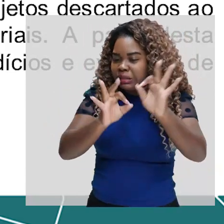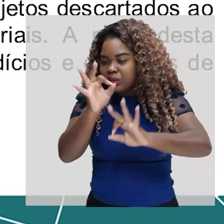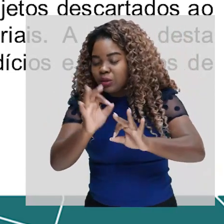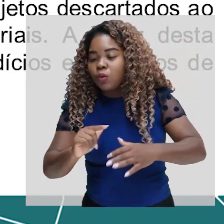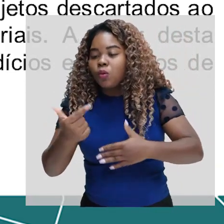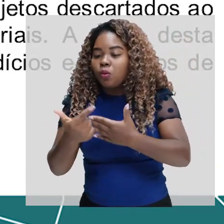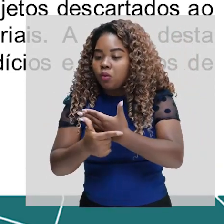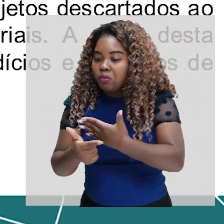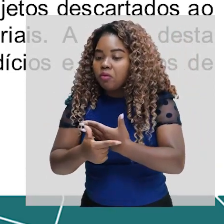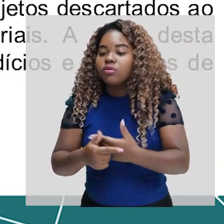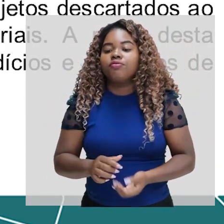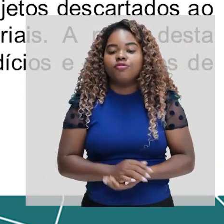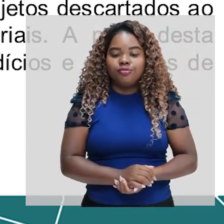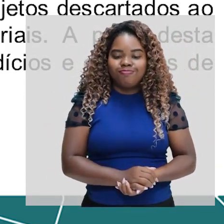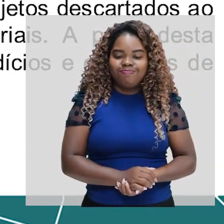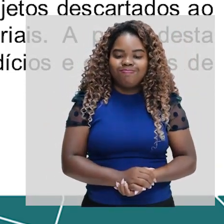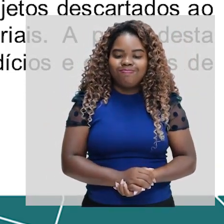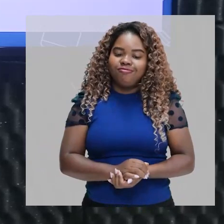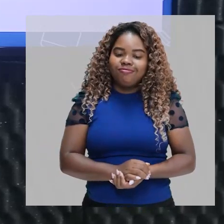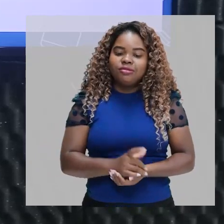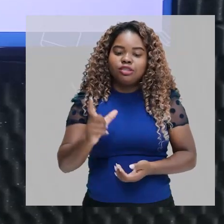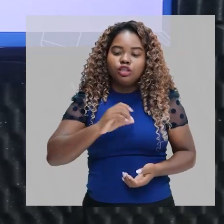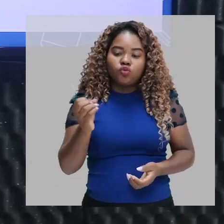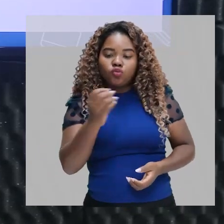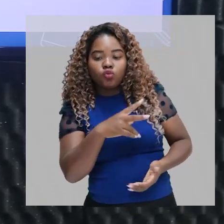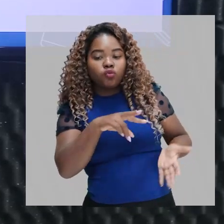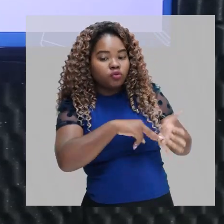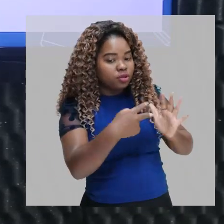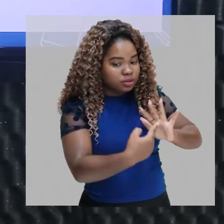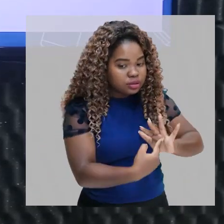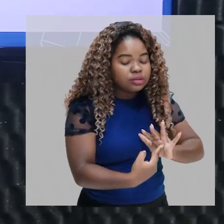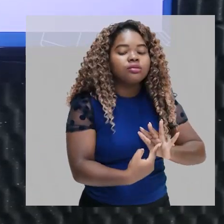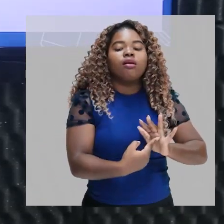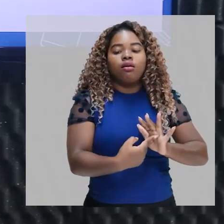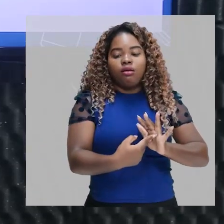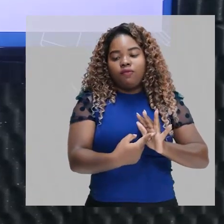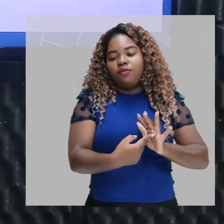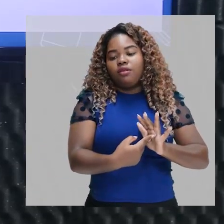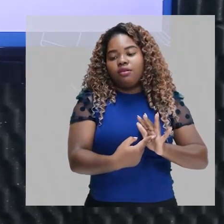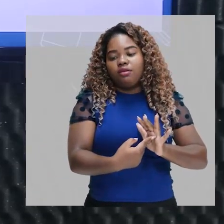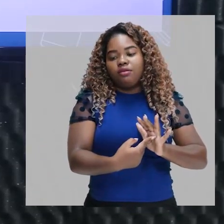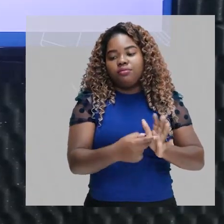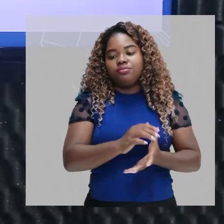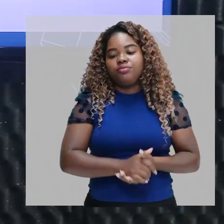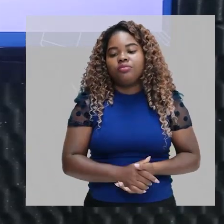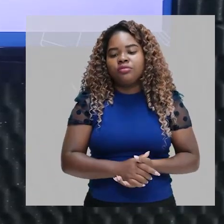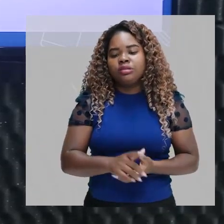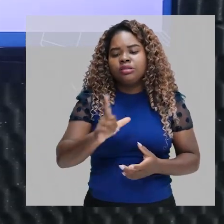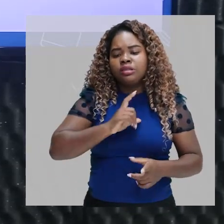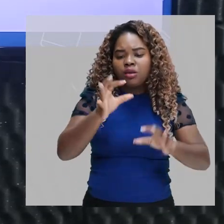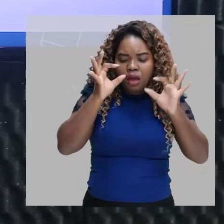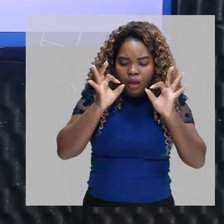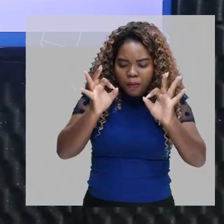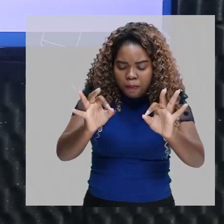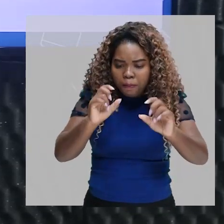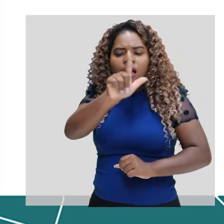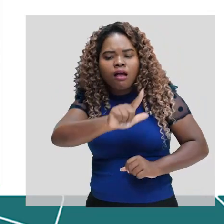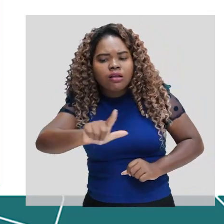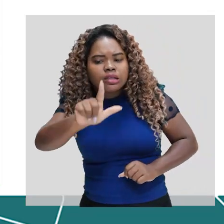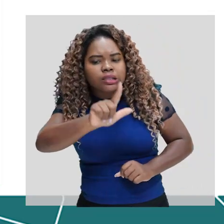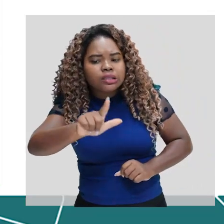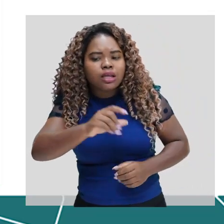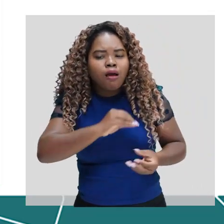cultura africana sobre a música nacional. Letra C, relativizam o sincretismo constitutivo